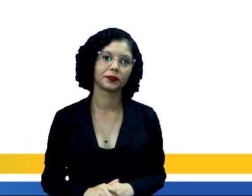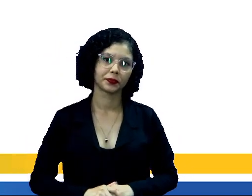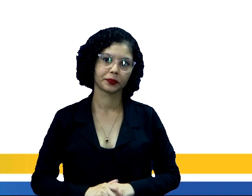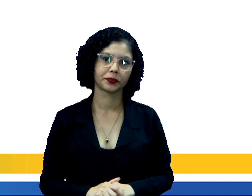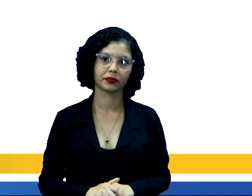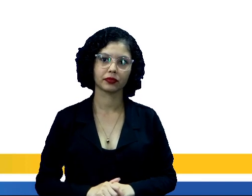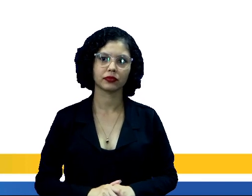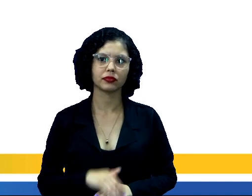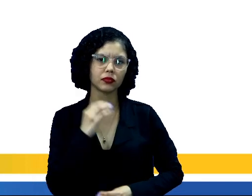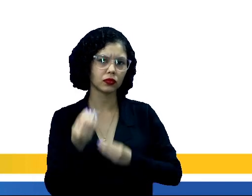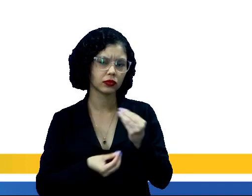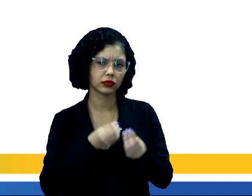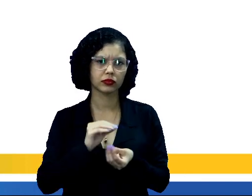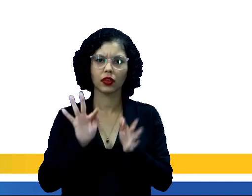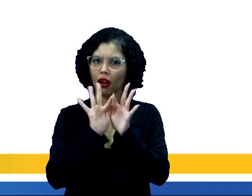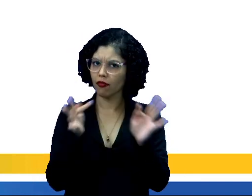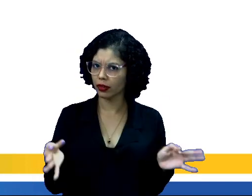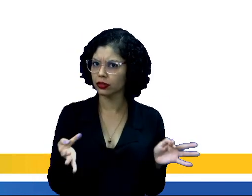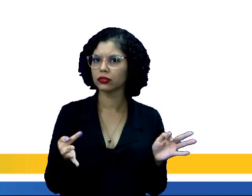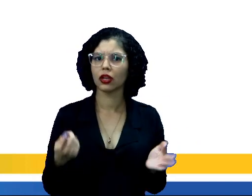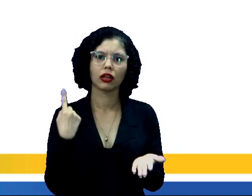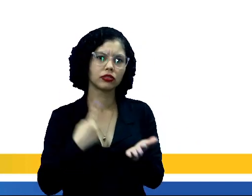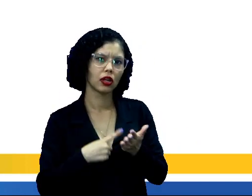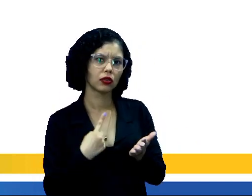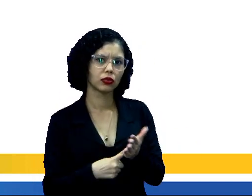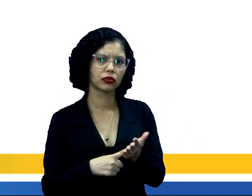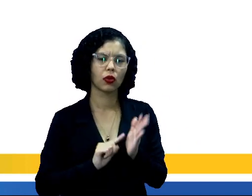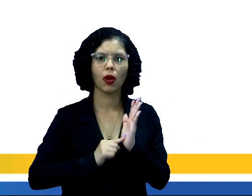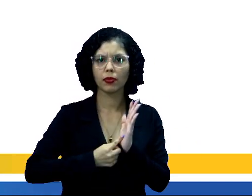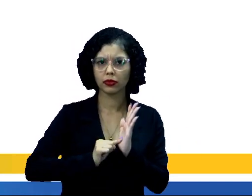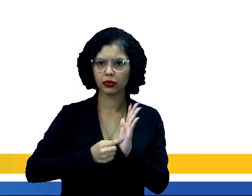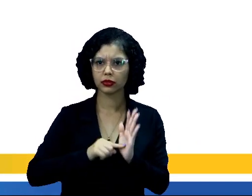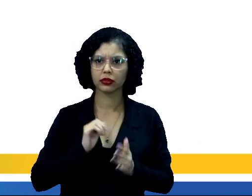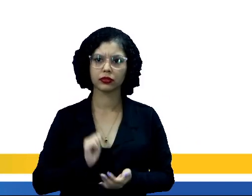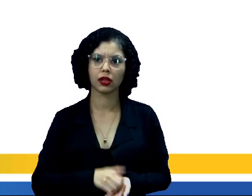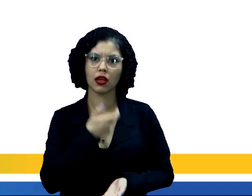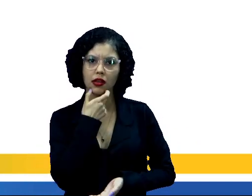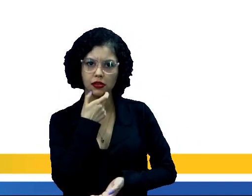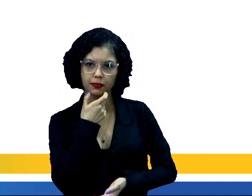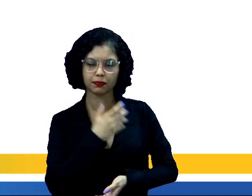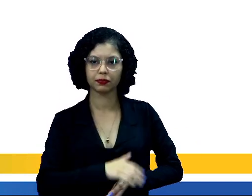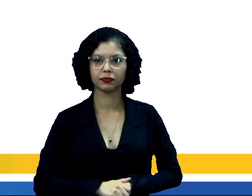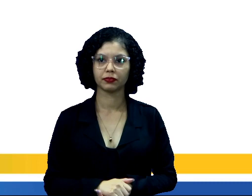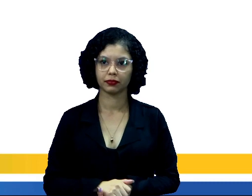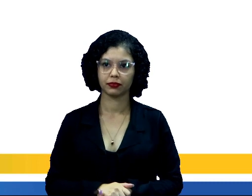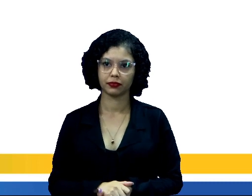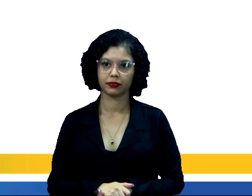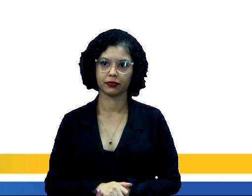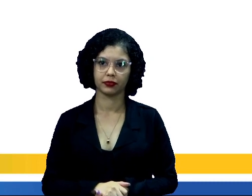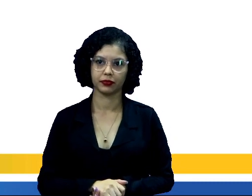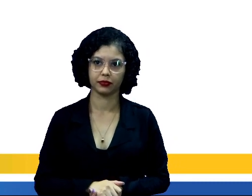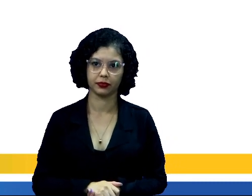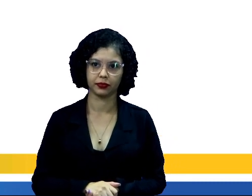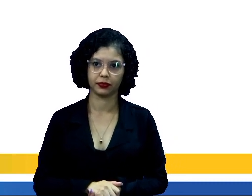E aí, gente, como que vão ficar as frases de acordo com a pontuação em inglês?